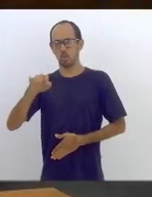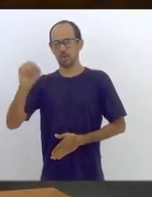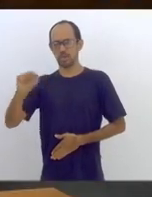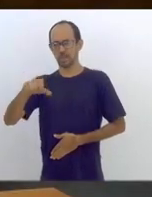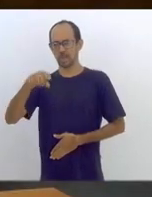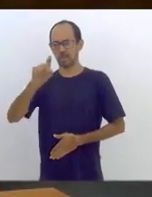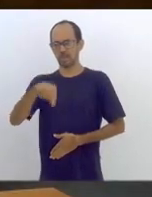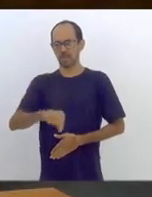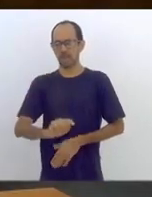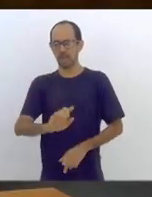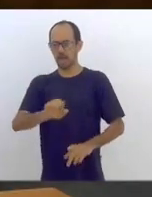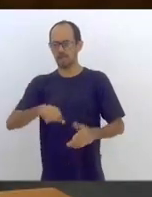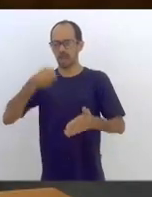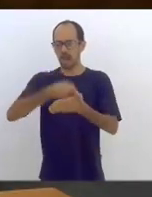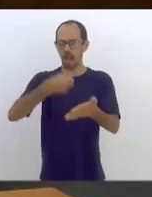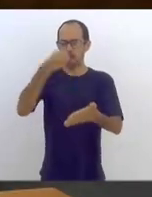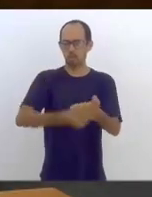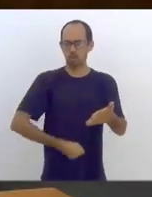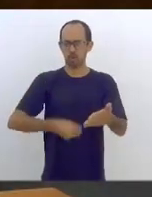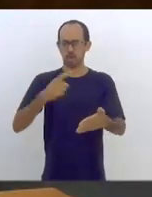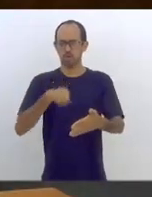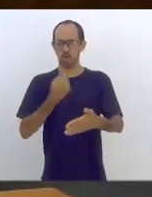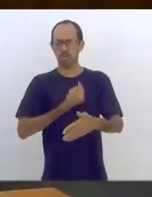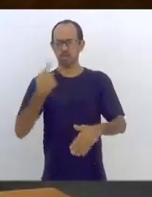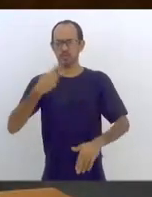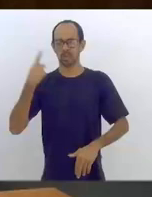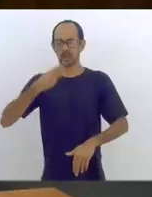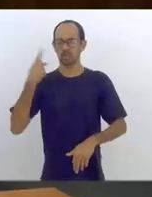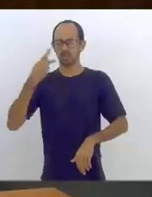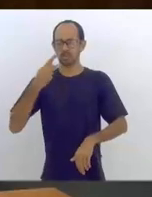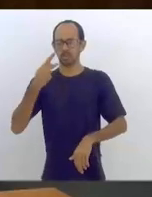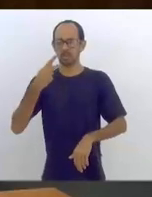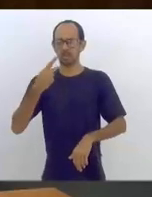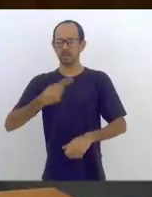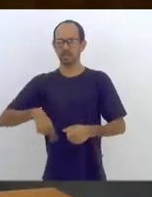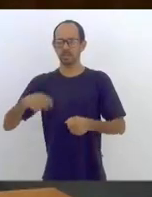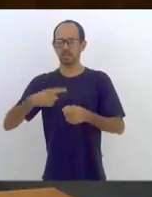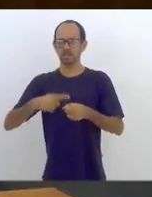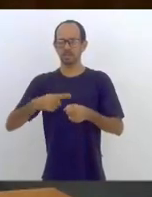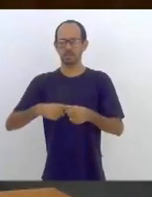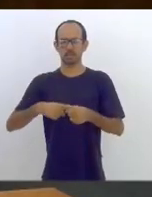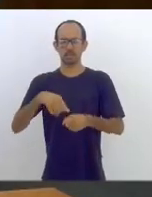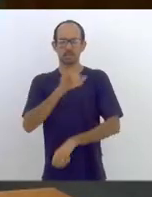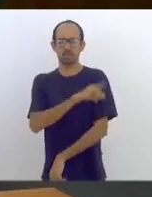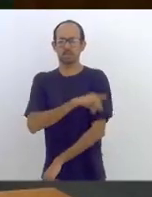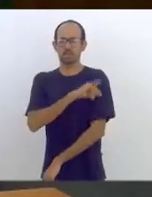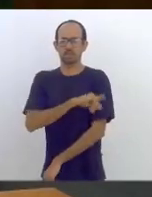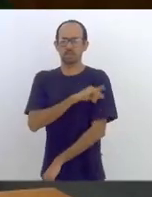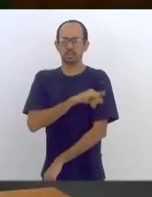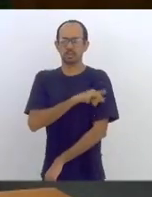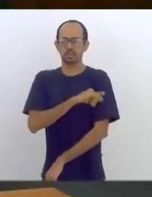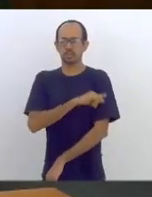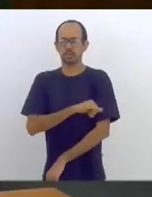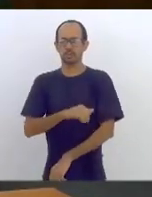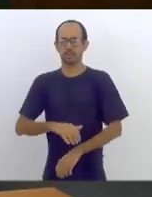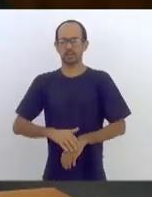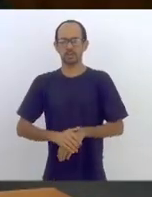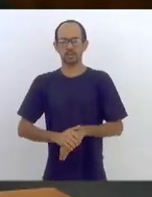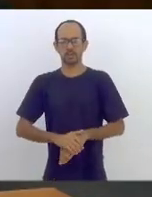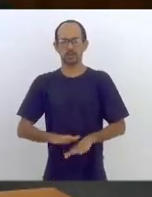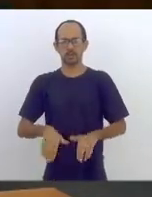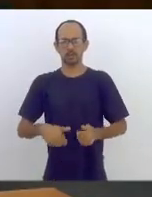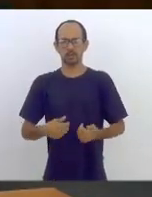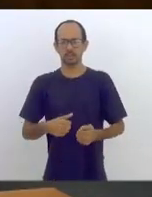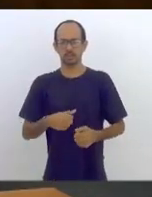movimentos sociais, nossa vereadora da cidade do Rio de Janeiro, Mônica Cunha. Obrigada pela sua luta,